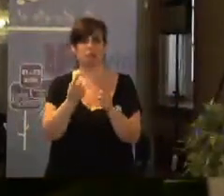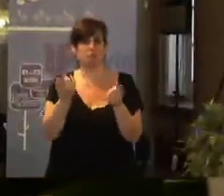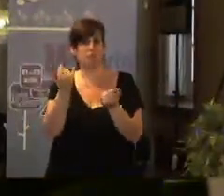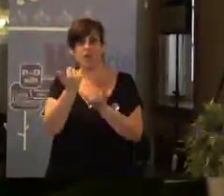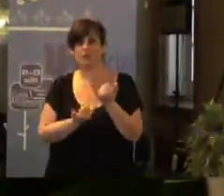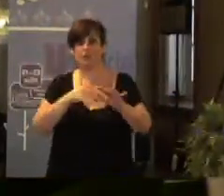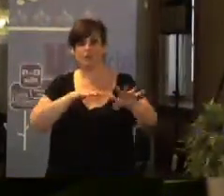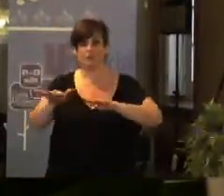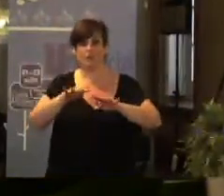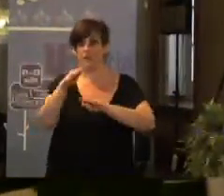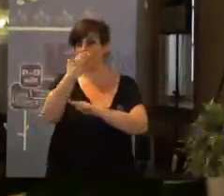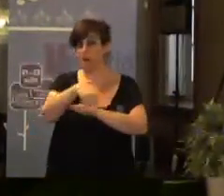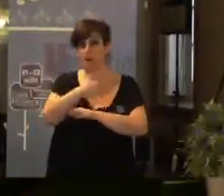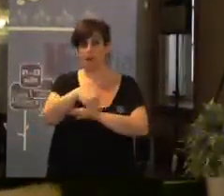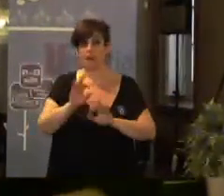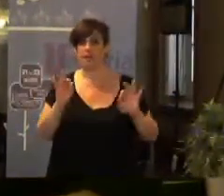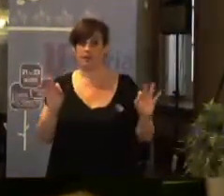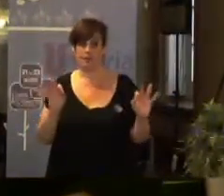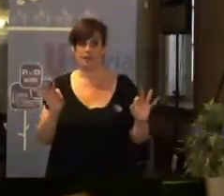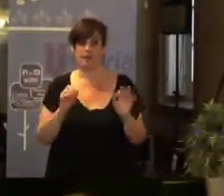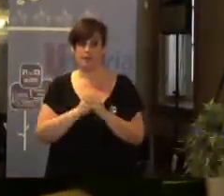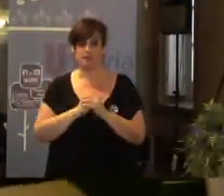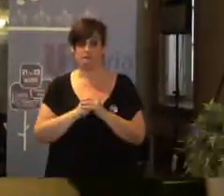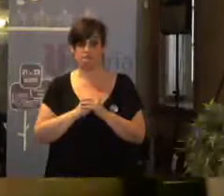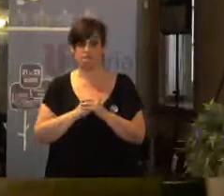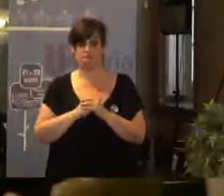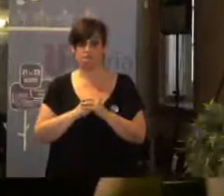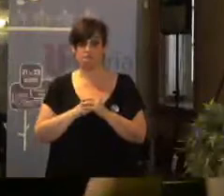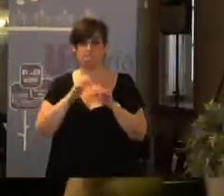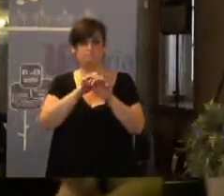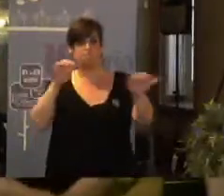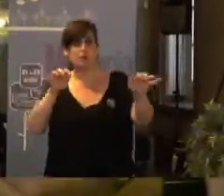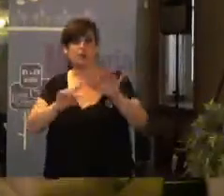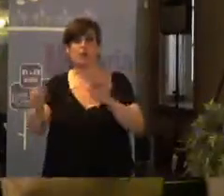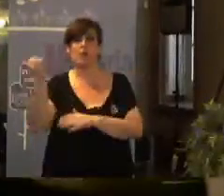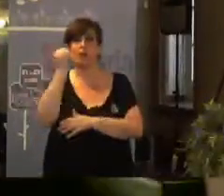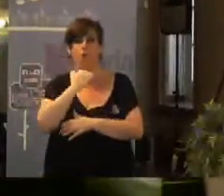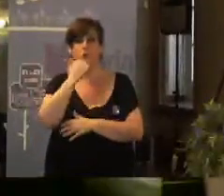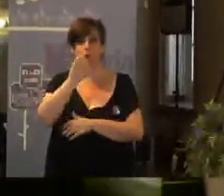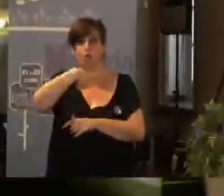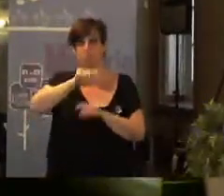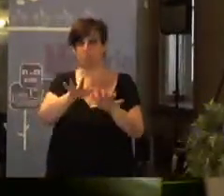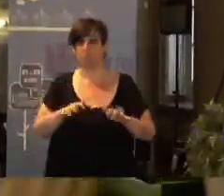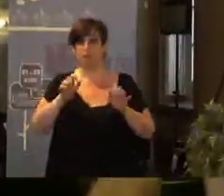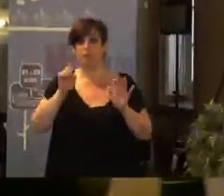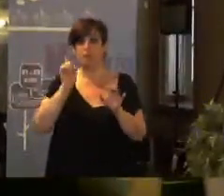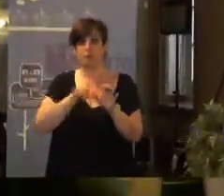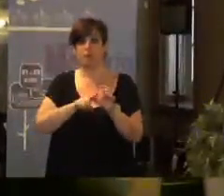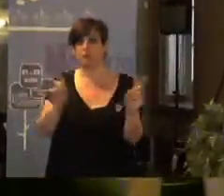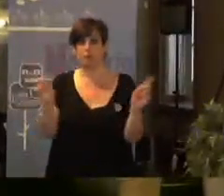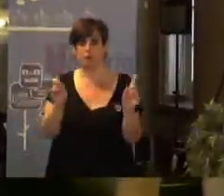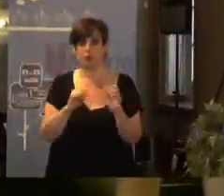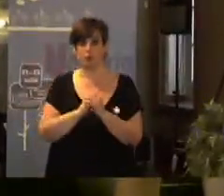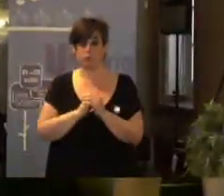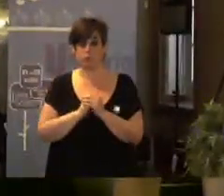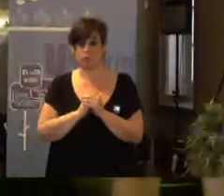que marcaram. E o Parlamento não marcava nada. Era uma maioria absoluta, nós estávamos no Parlamento, era importante estarmos... Um bocadinho de feedback,